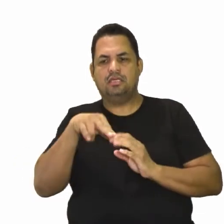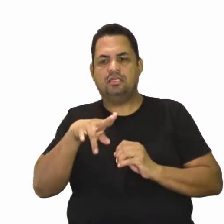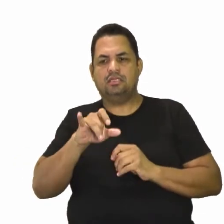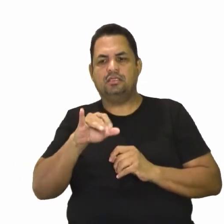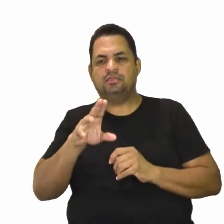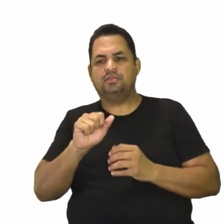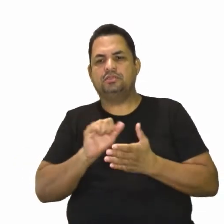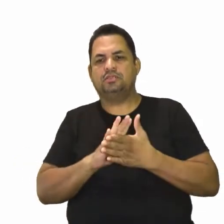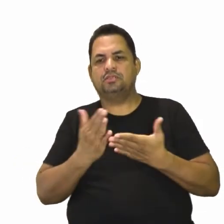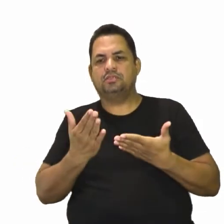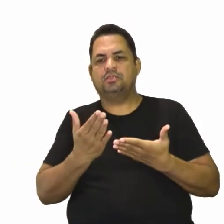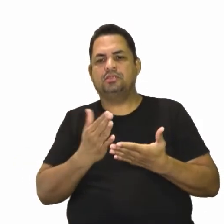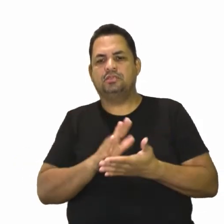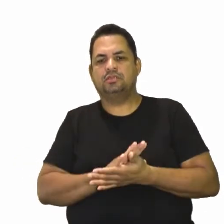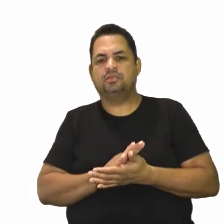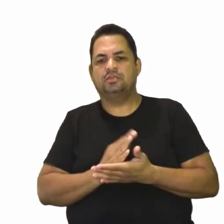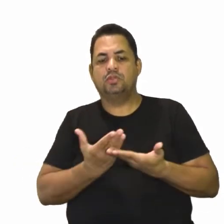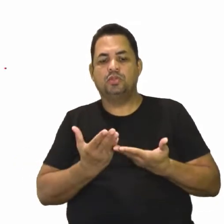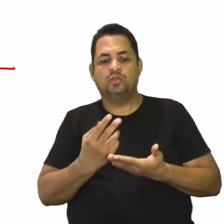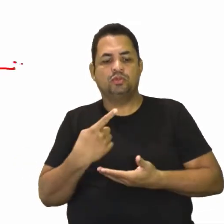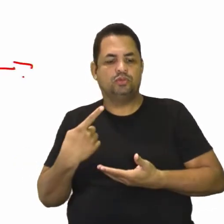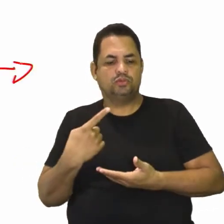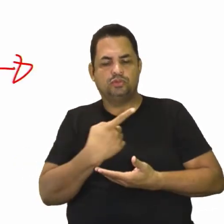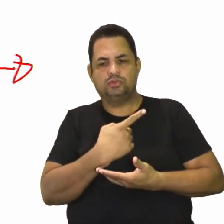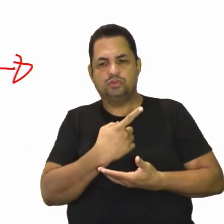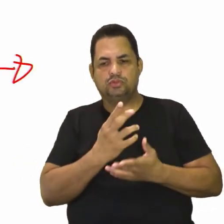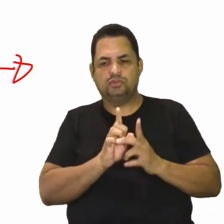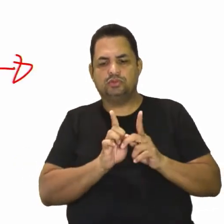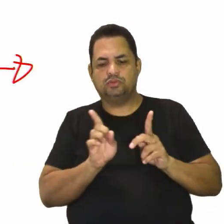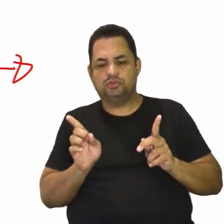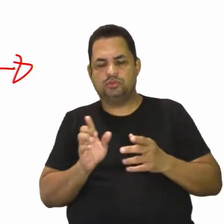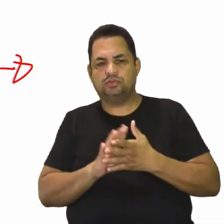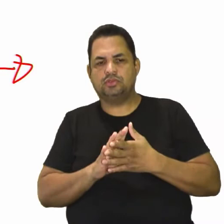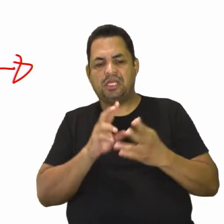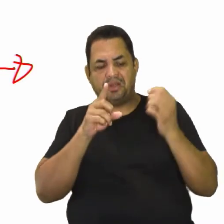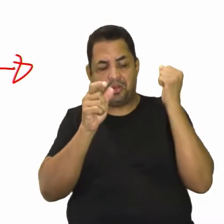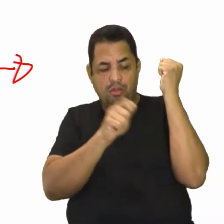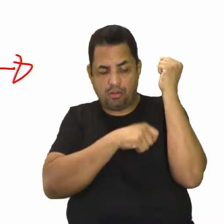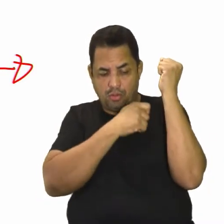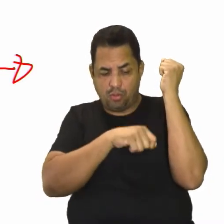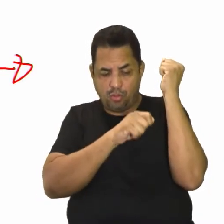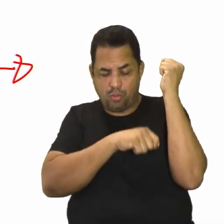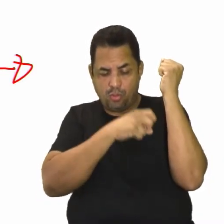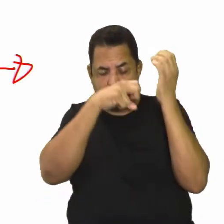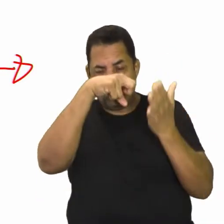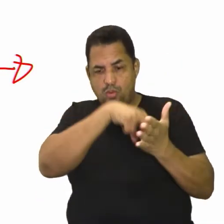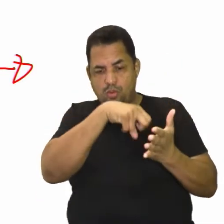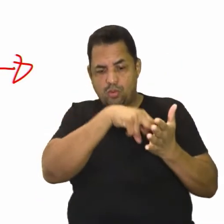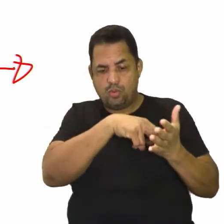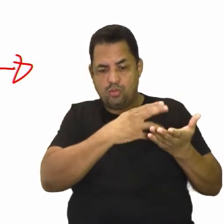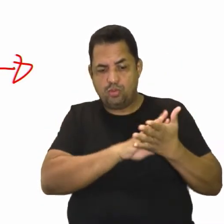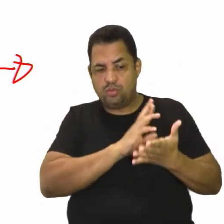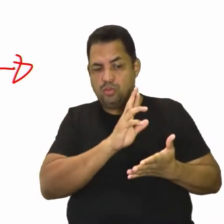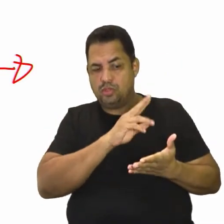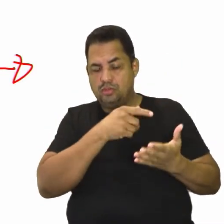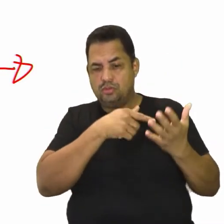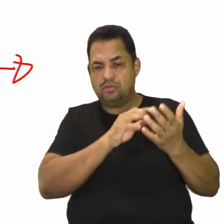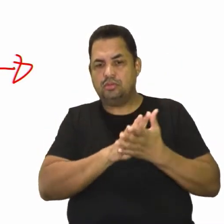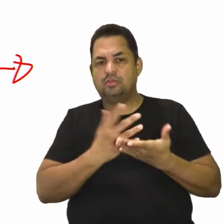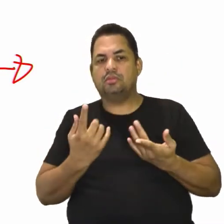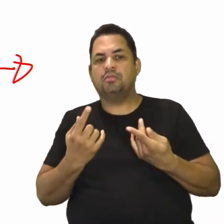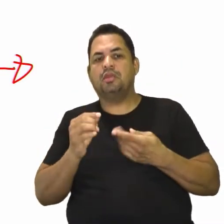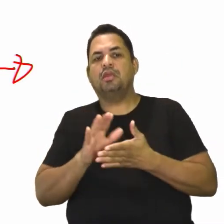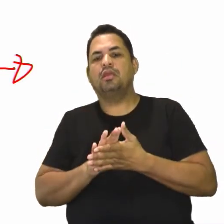os dois lados. Foi para o lado dos torturadores e para o lado dos torturados, que eram considerados presos políticos. Houve um